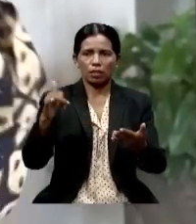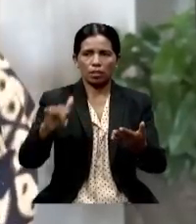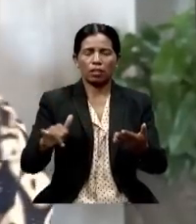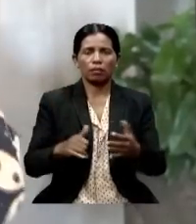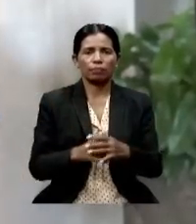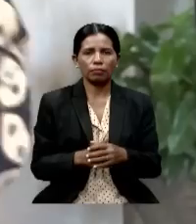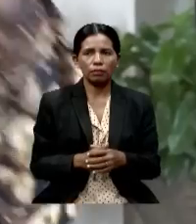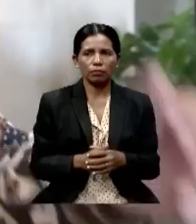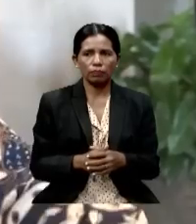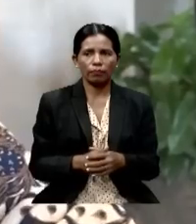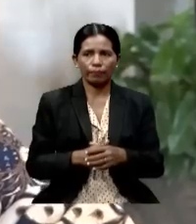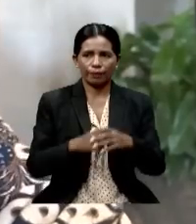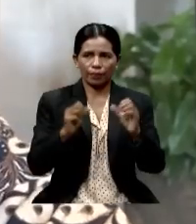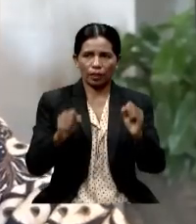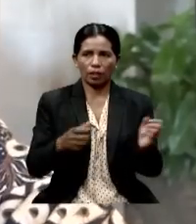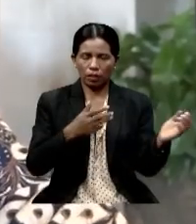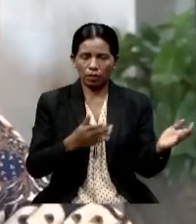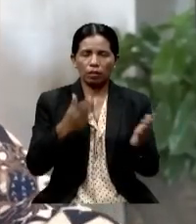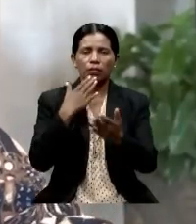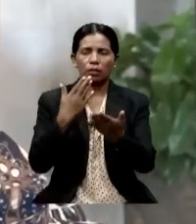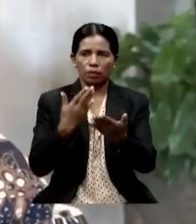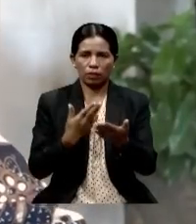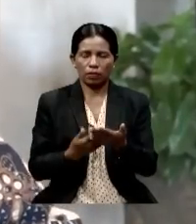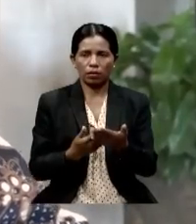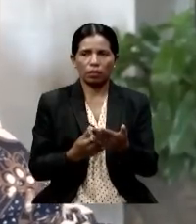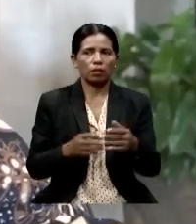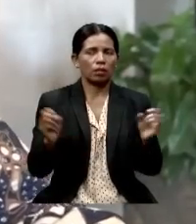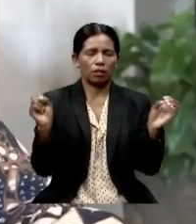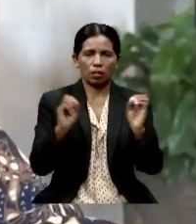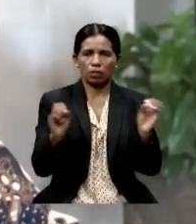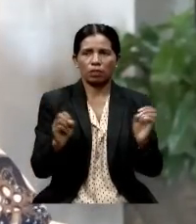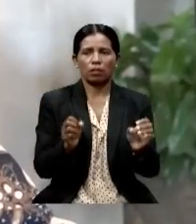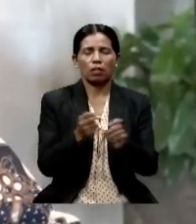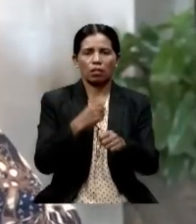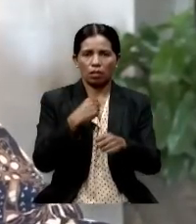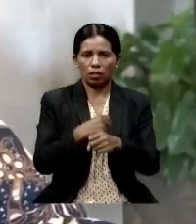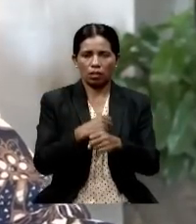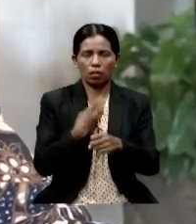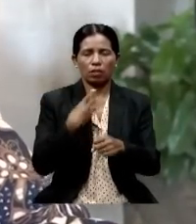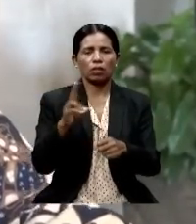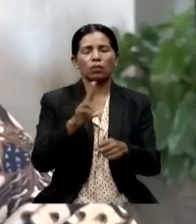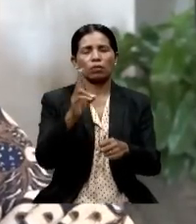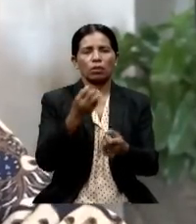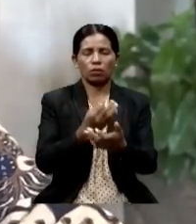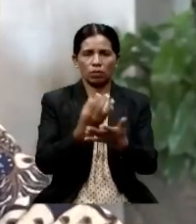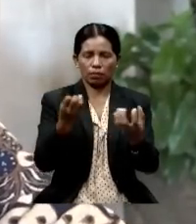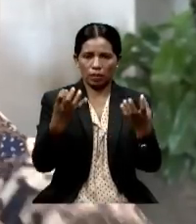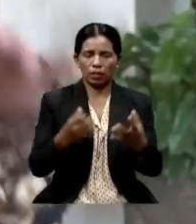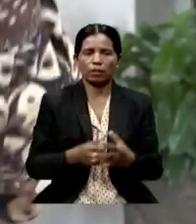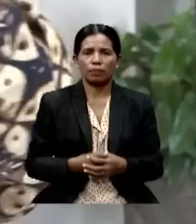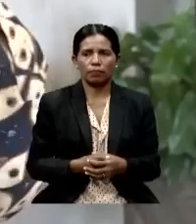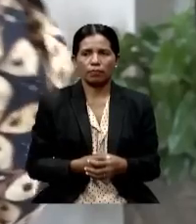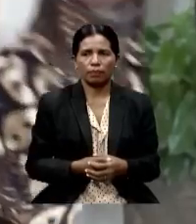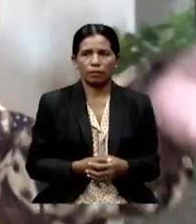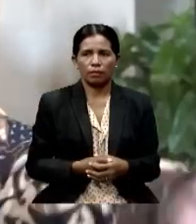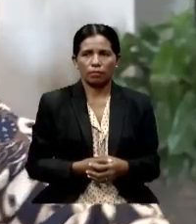be tenke be lori beneficio i laos halo ita kasta osam barak lita.